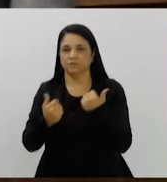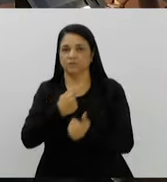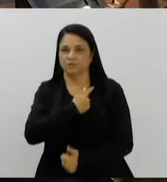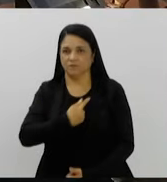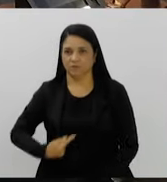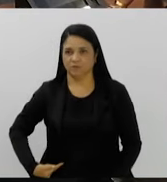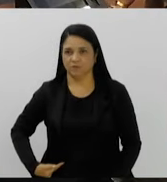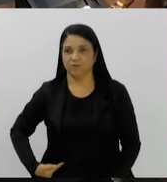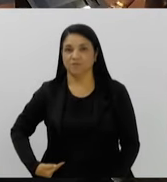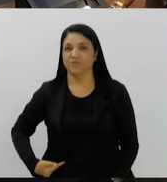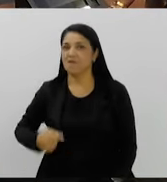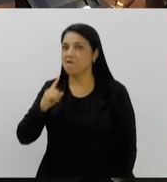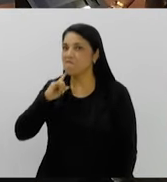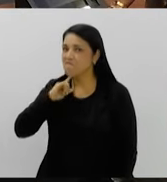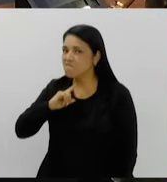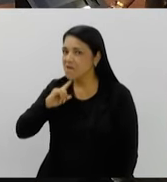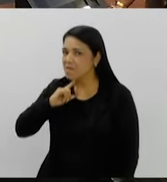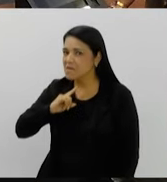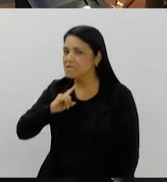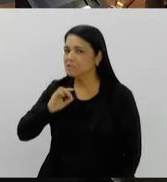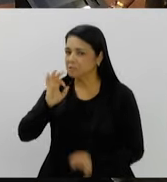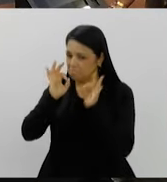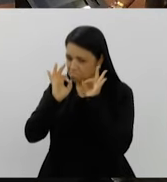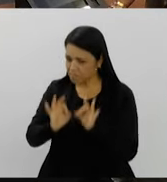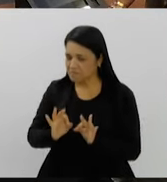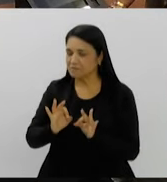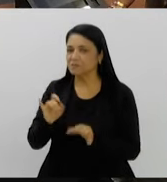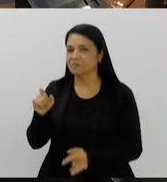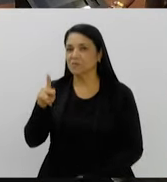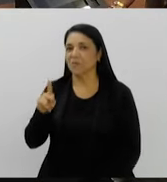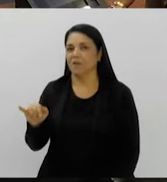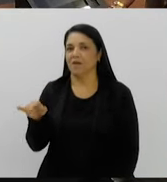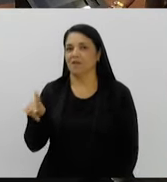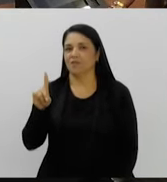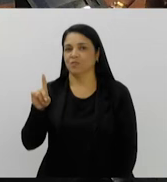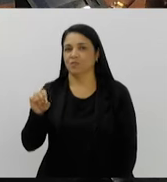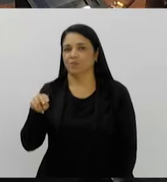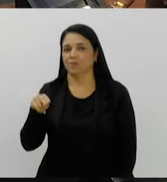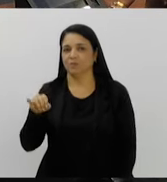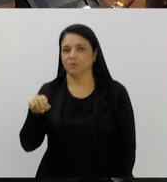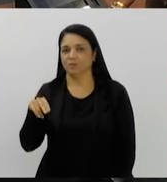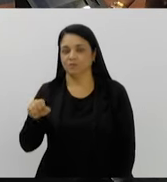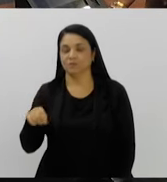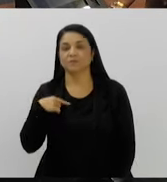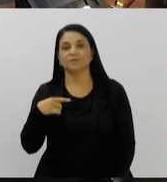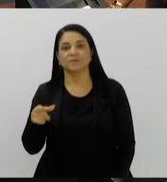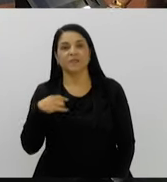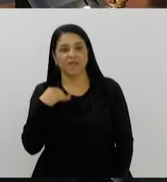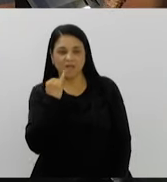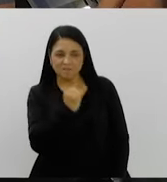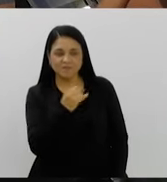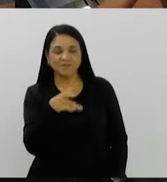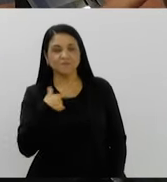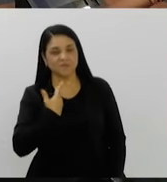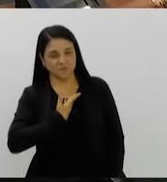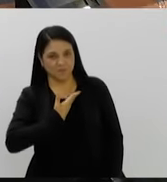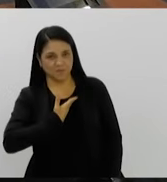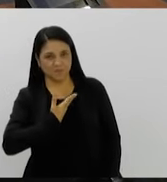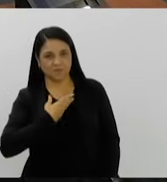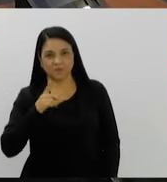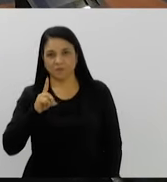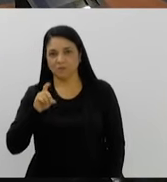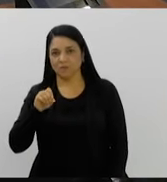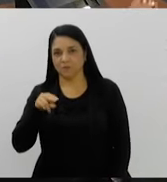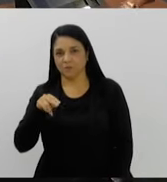roxo Presidente Deputado Amorim quero aqui manifestar primeira amizade com o Domingos